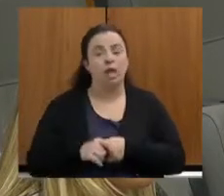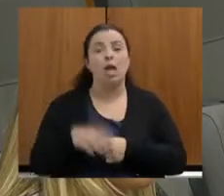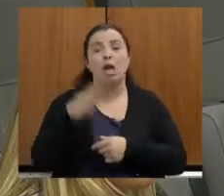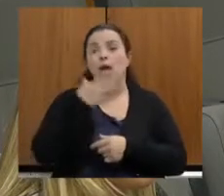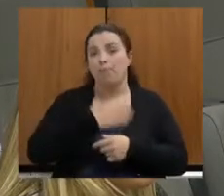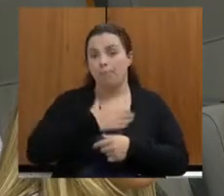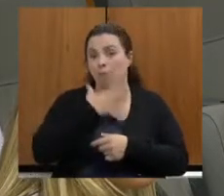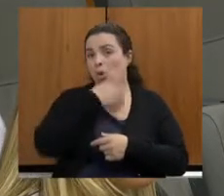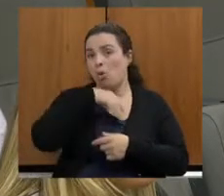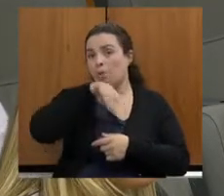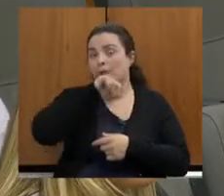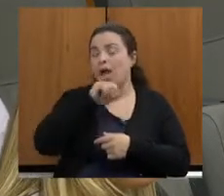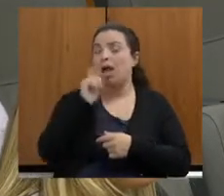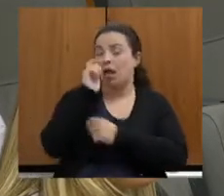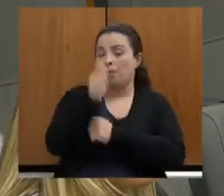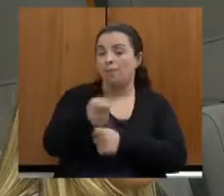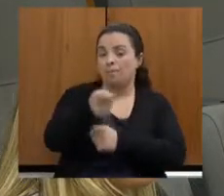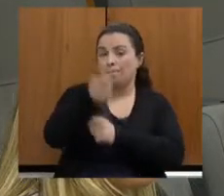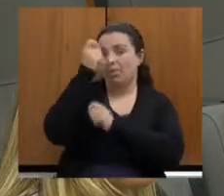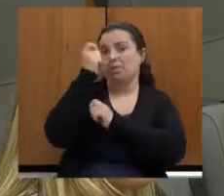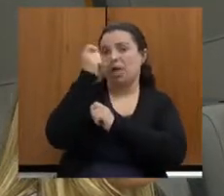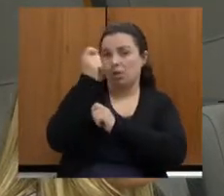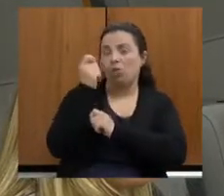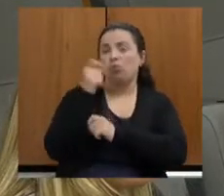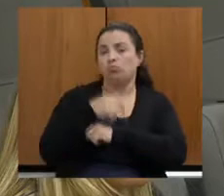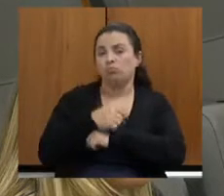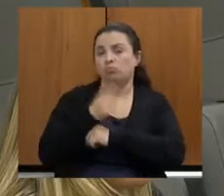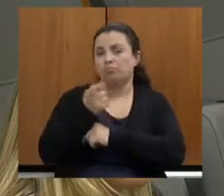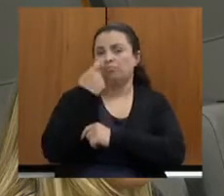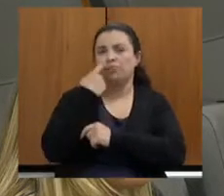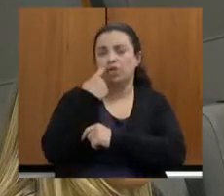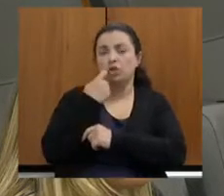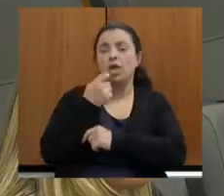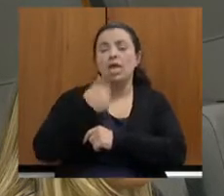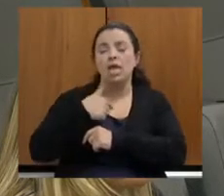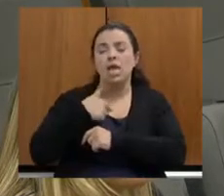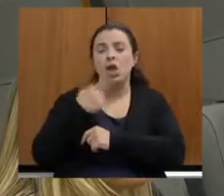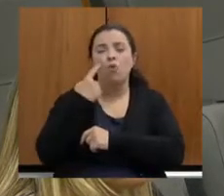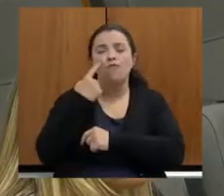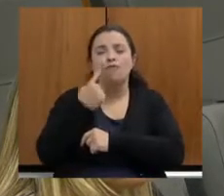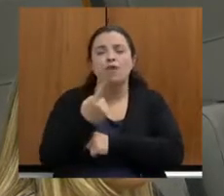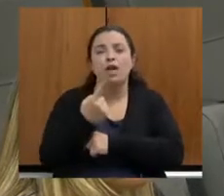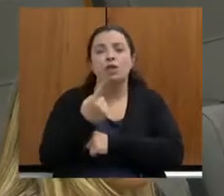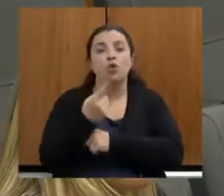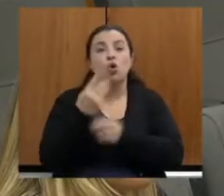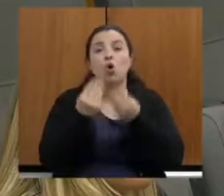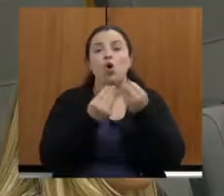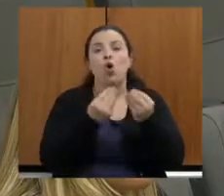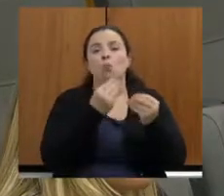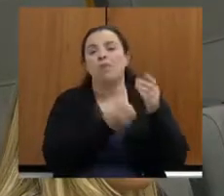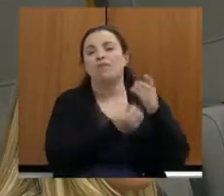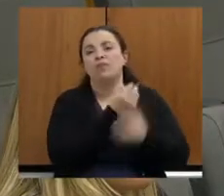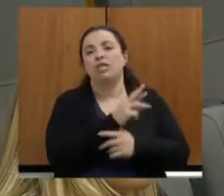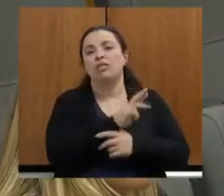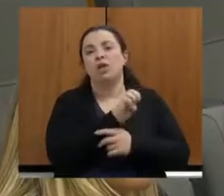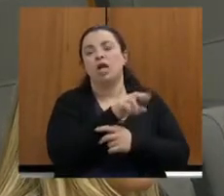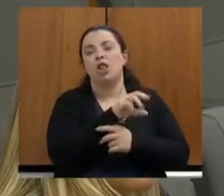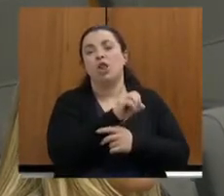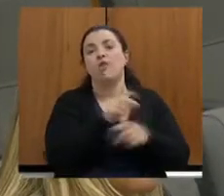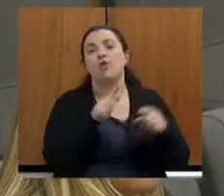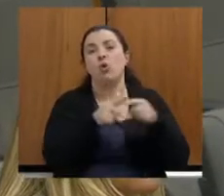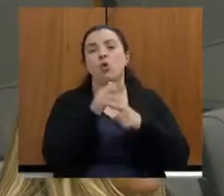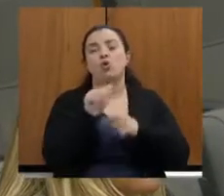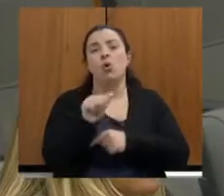pescador e conheço de perto a forma desrespeitosa com que a fundação renova cortou a Árvore dos